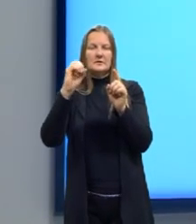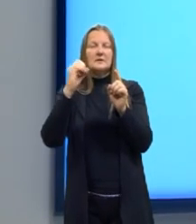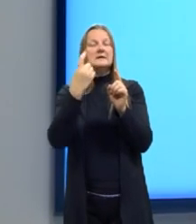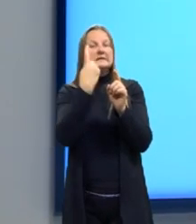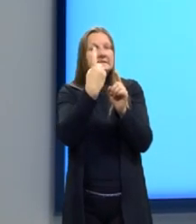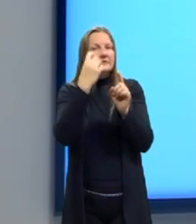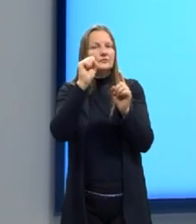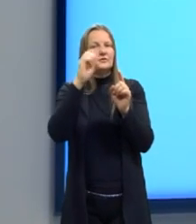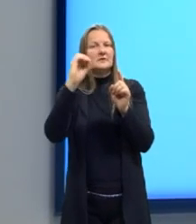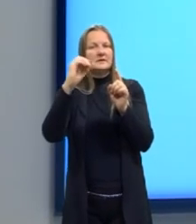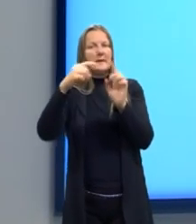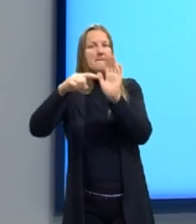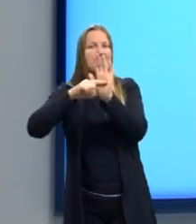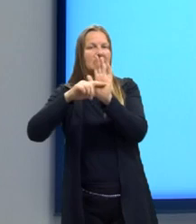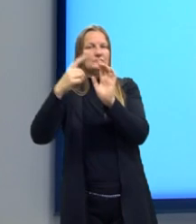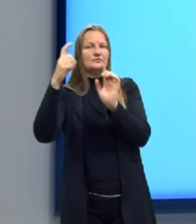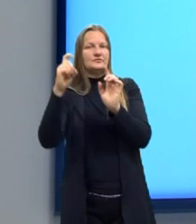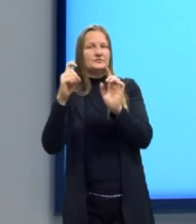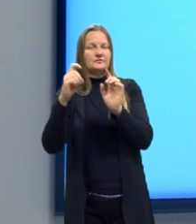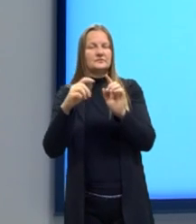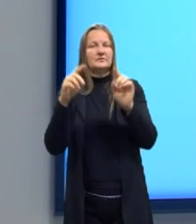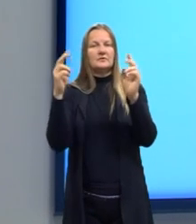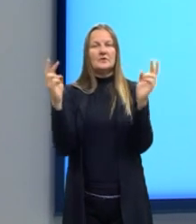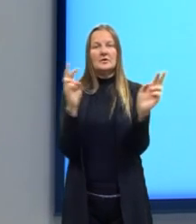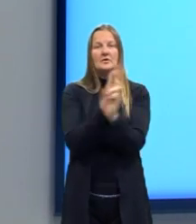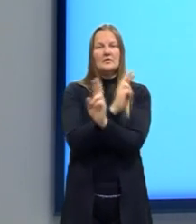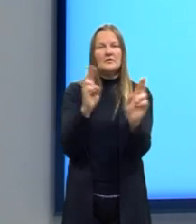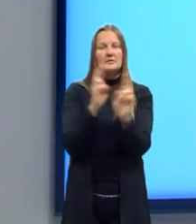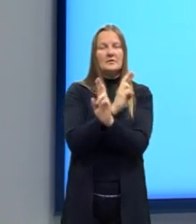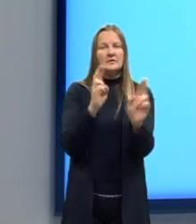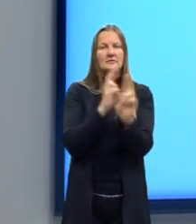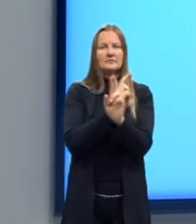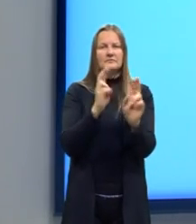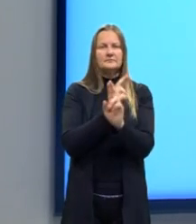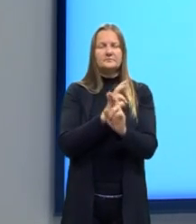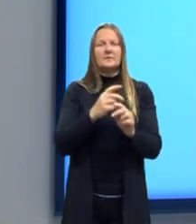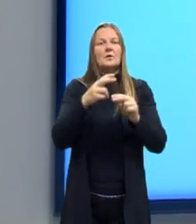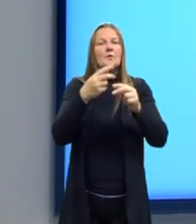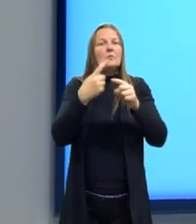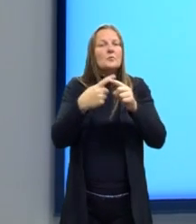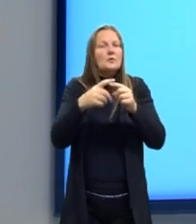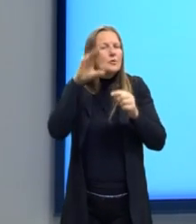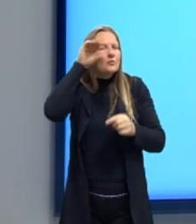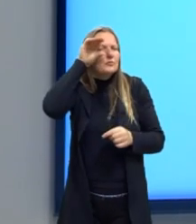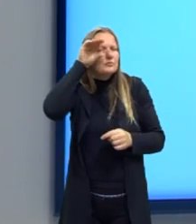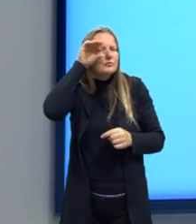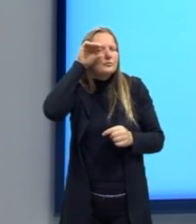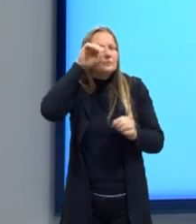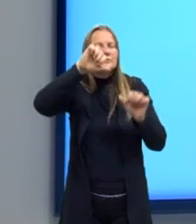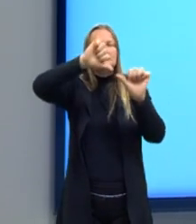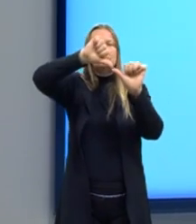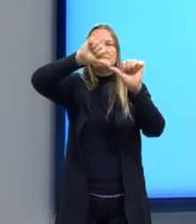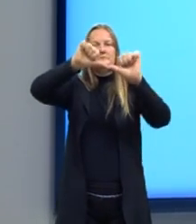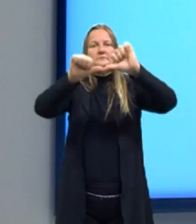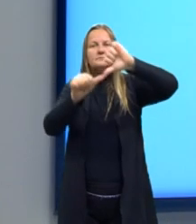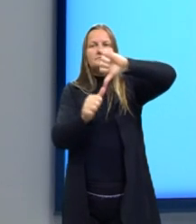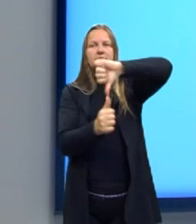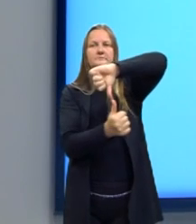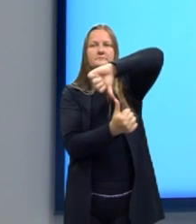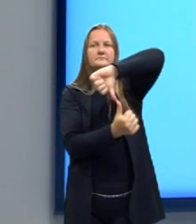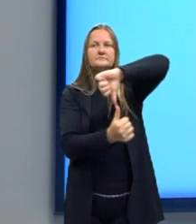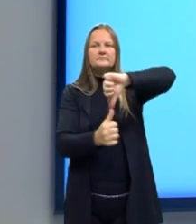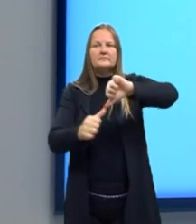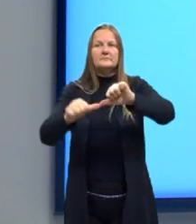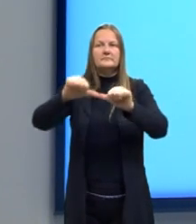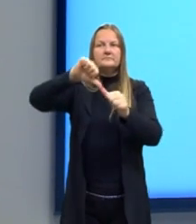x essa relação ela é determinada justamente observando o círculo trigonométrico se